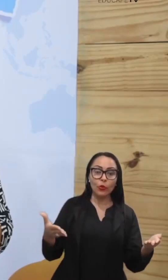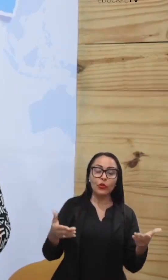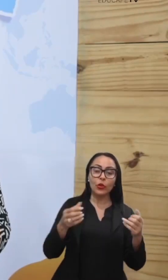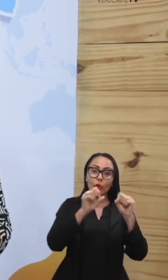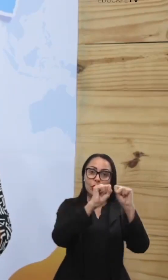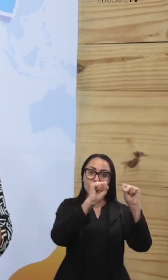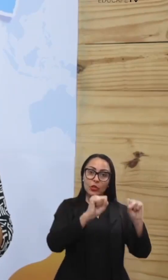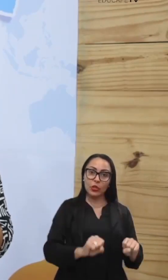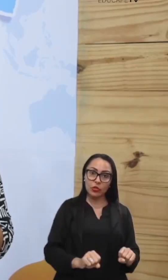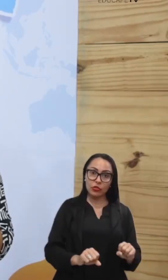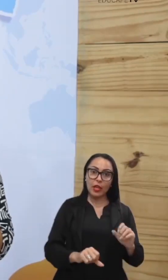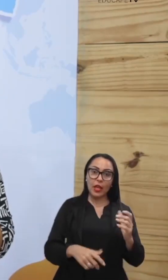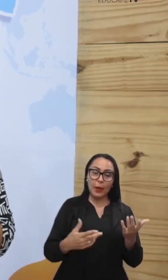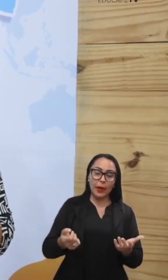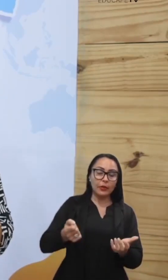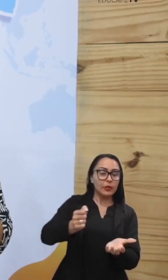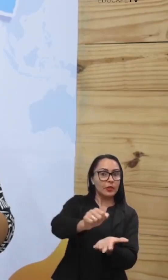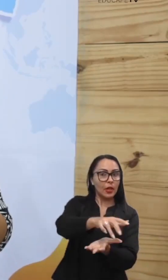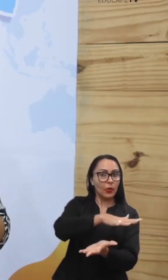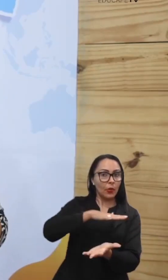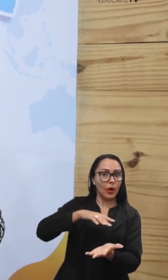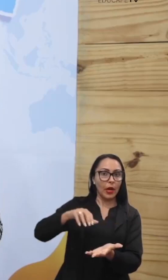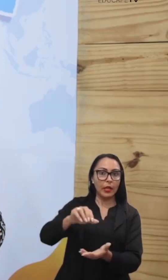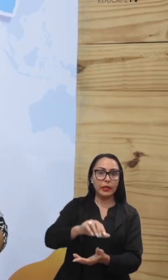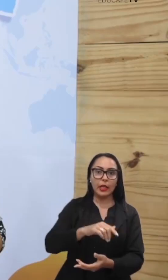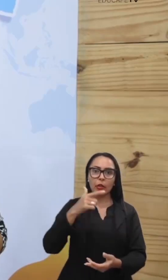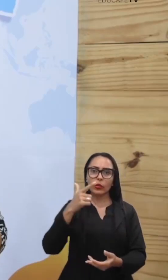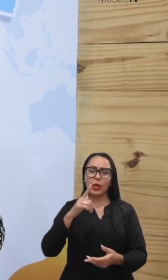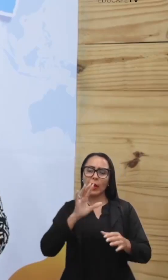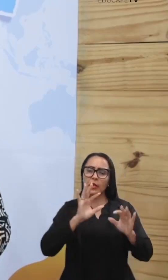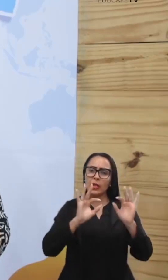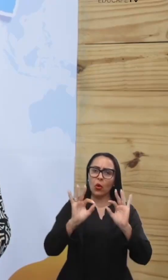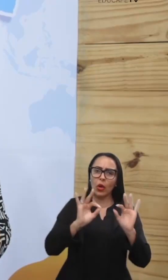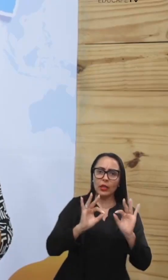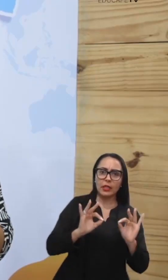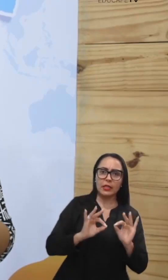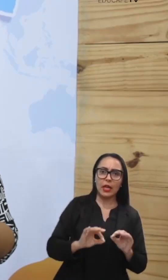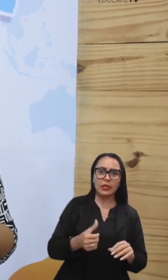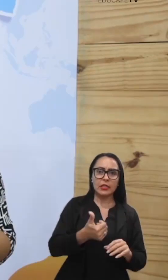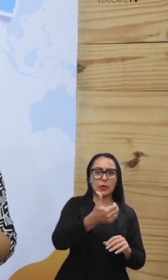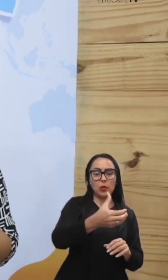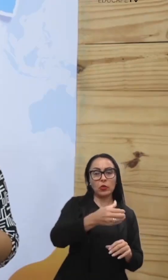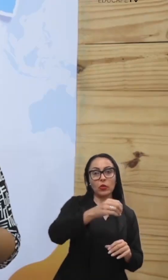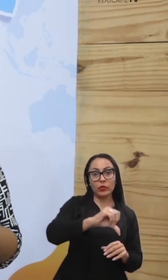sistema de escrita de sinais não tem mais a mesma forma que o sistema criado em